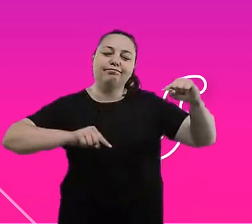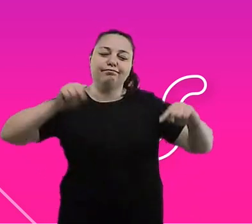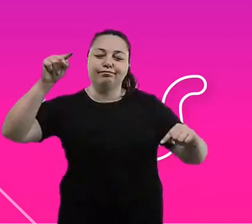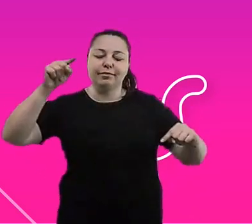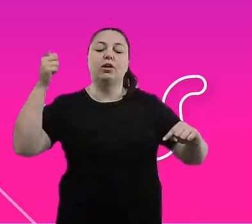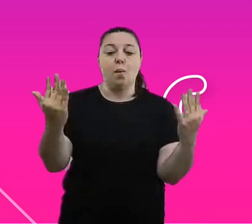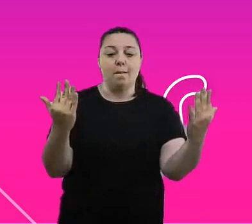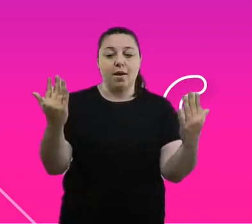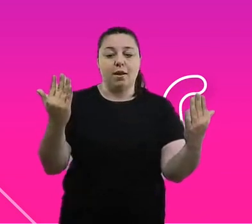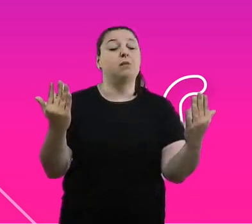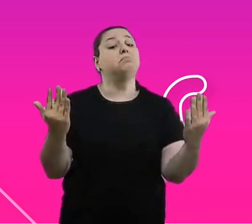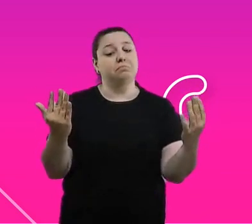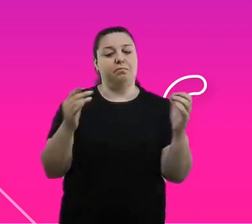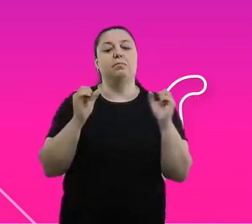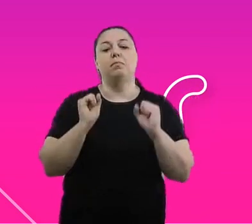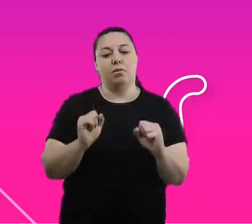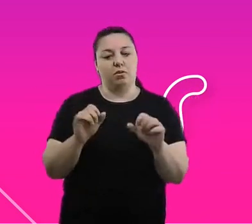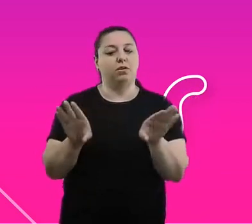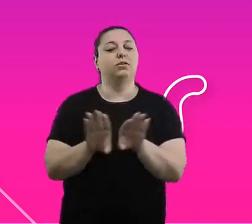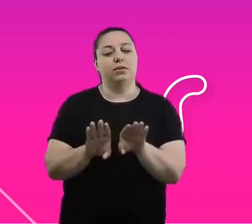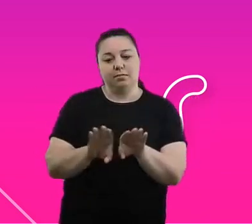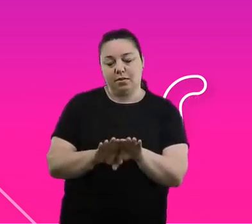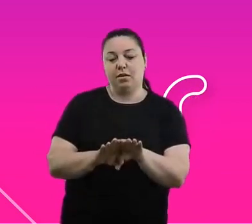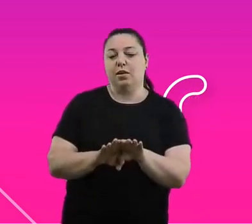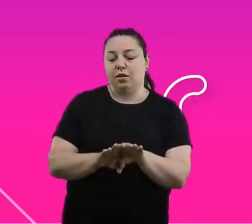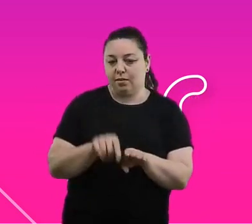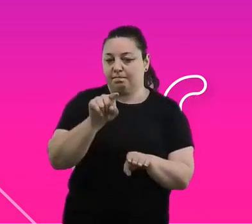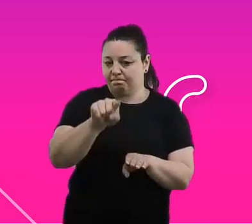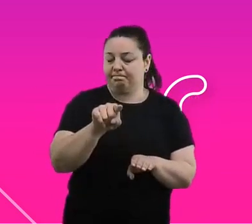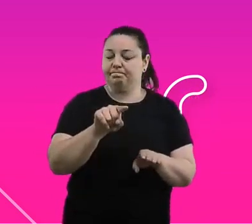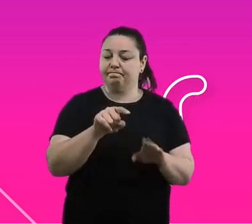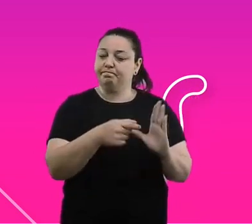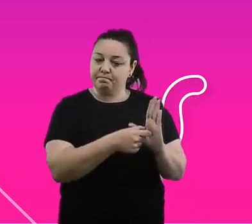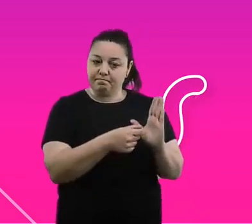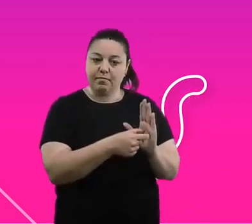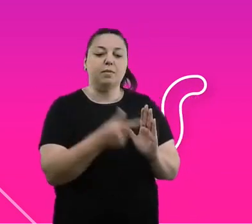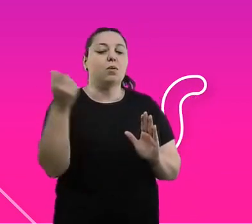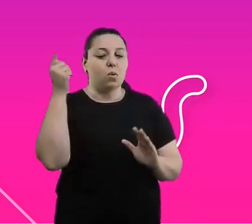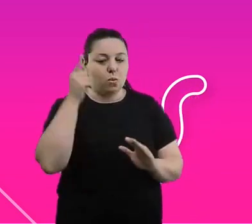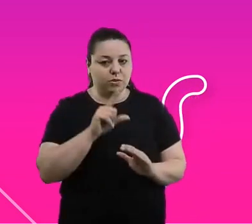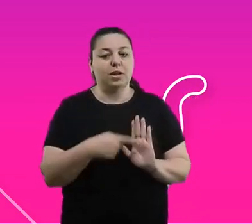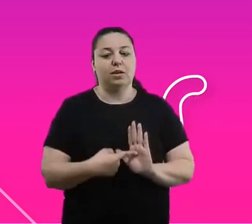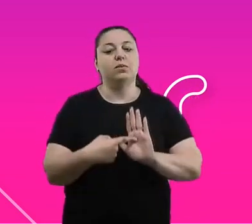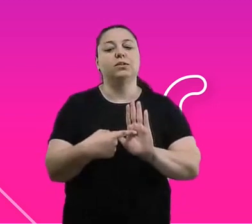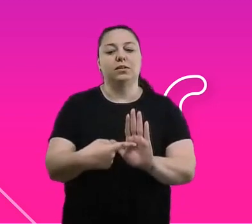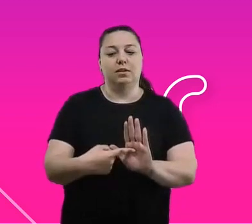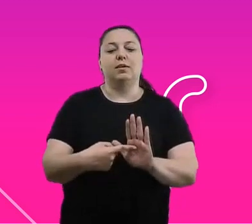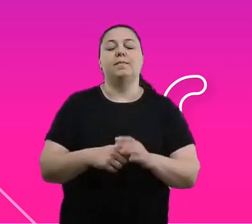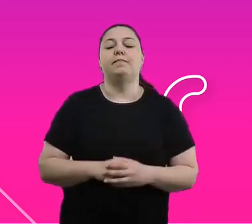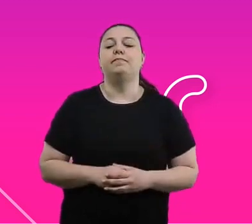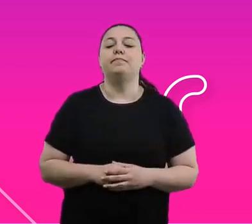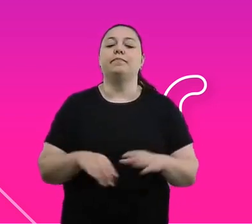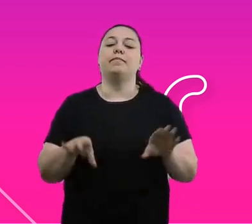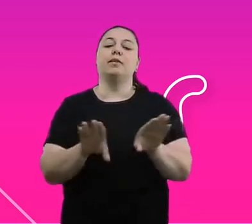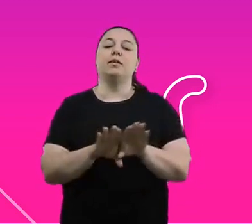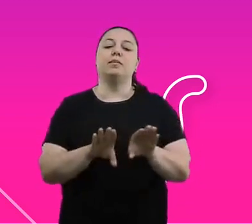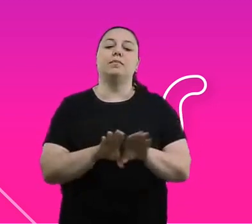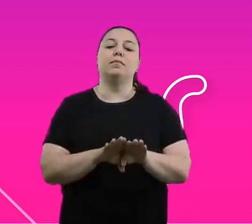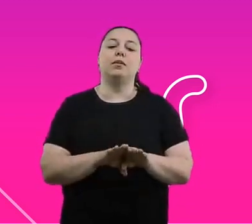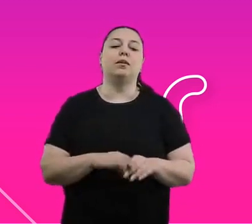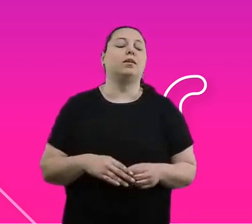mês de abril principalmente. Teve uma geração negativa, teve uma eliminação de empregos muito forte, que destoou do resto da economia, que a gente